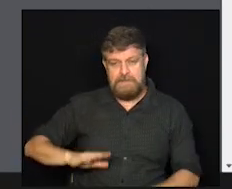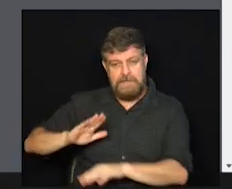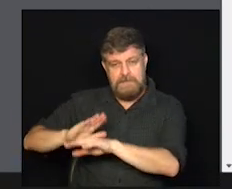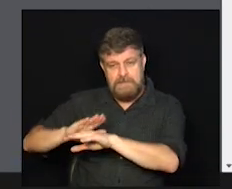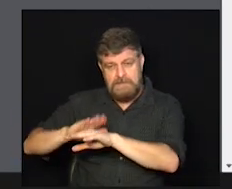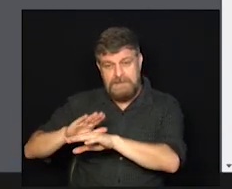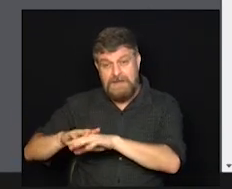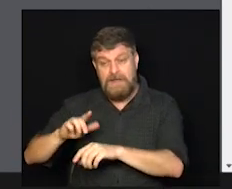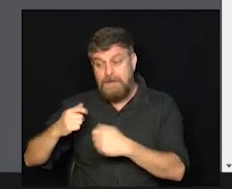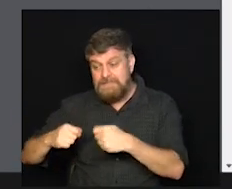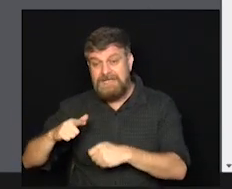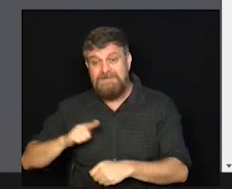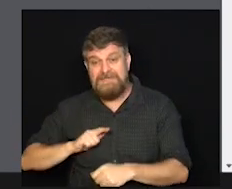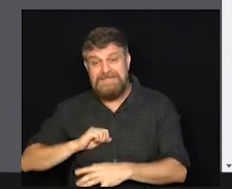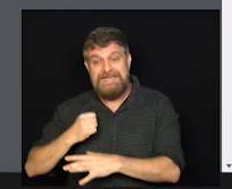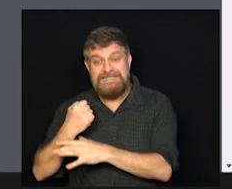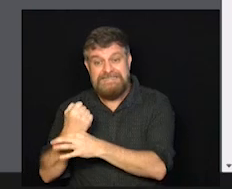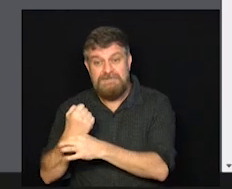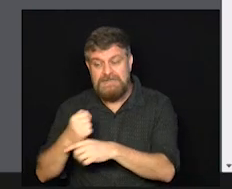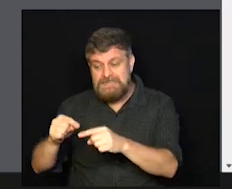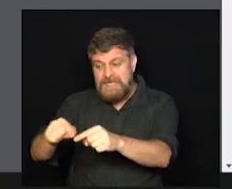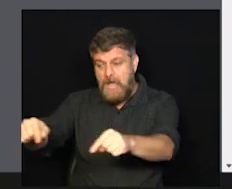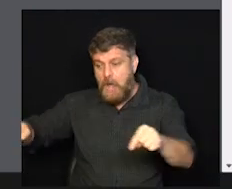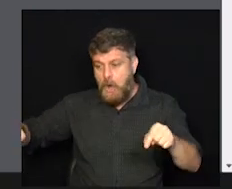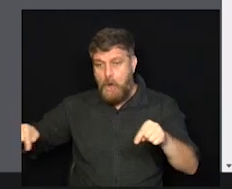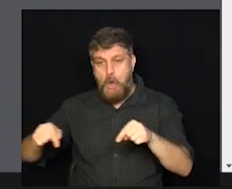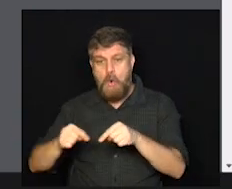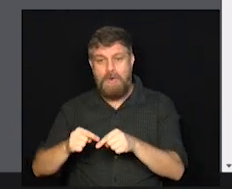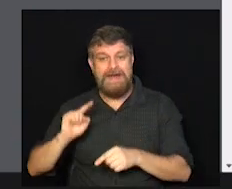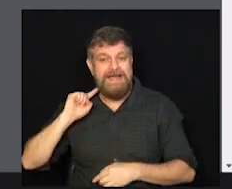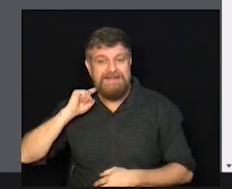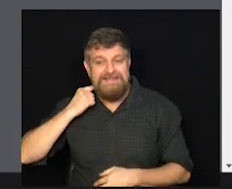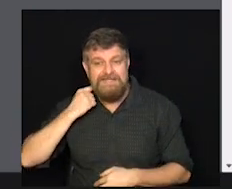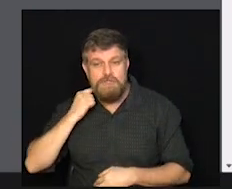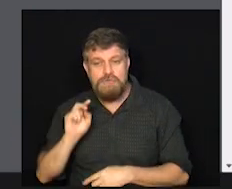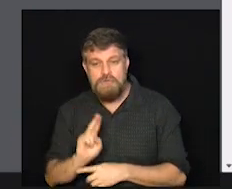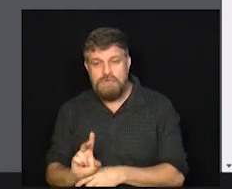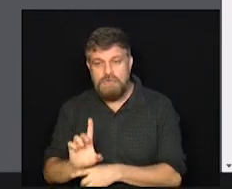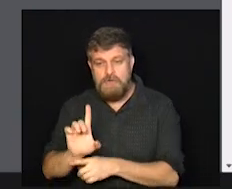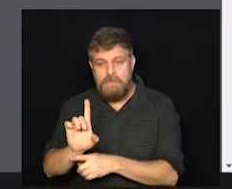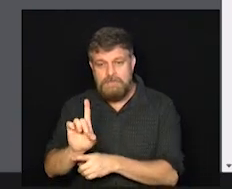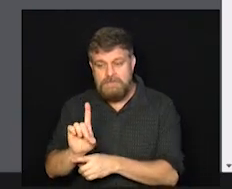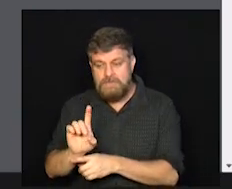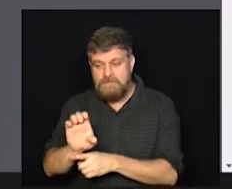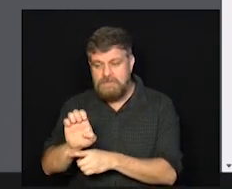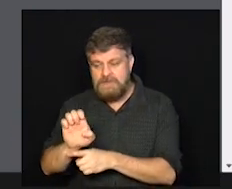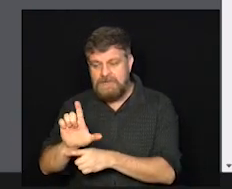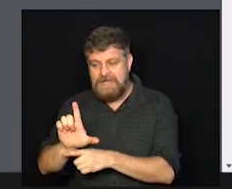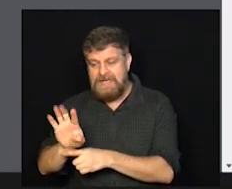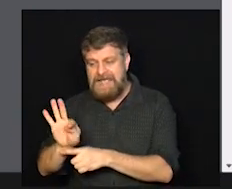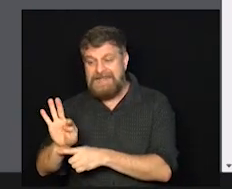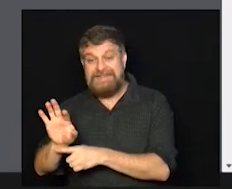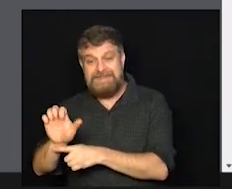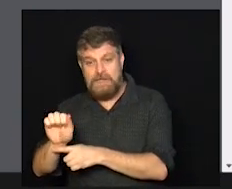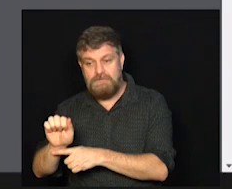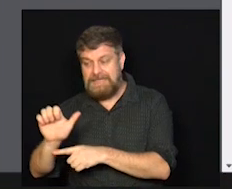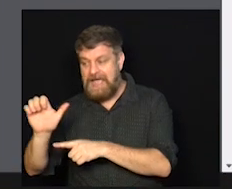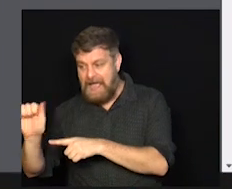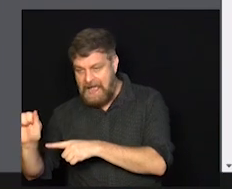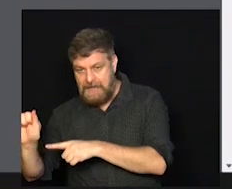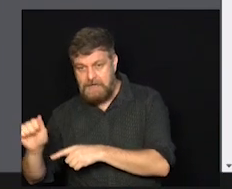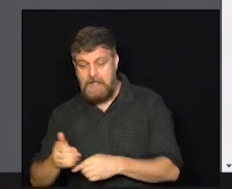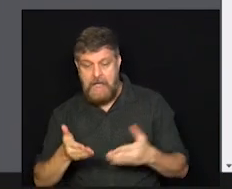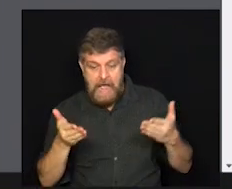a segurança diante do Delta A. Contudo, o problema só mudou de lado, do satélite 3, onde está o Delta B, que